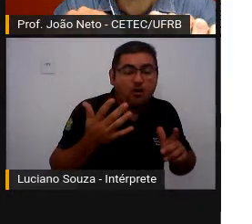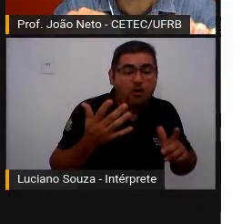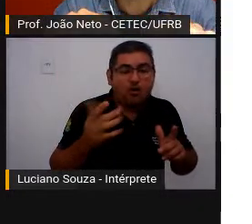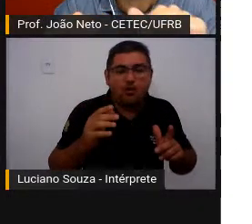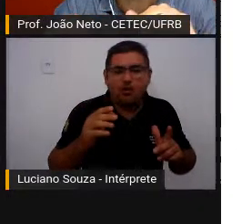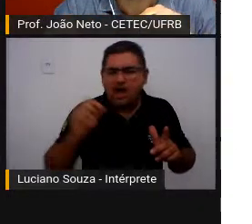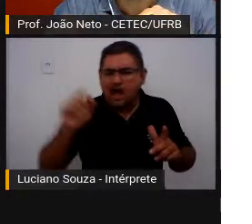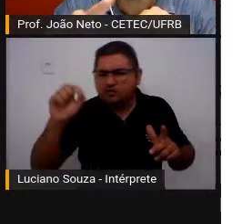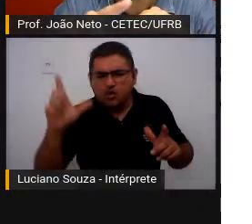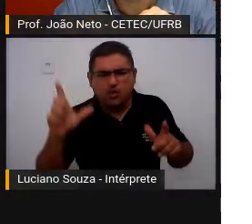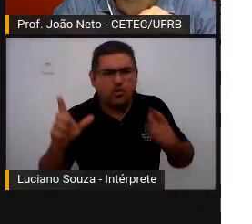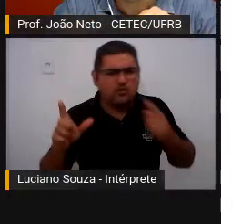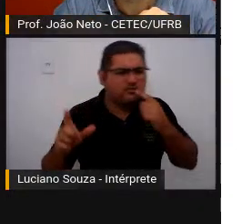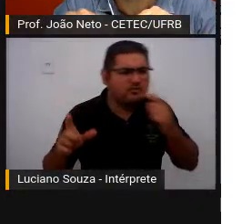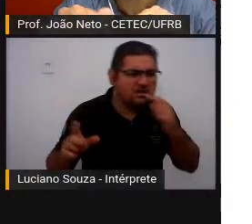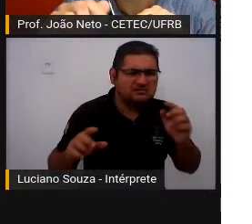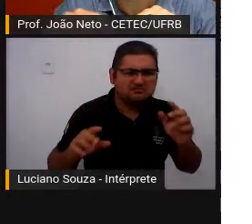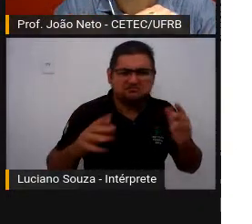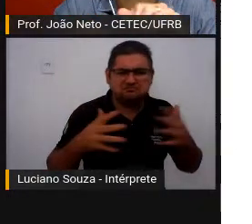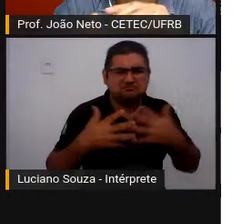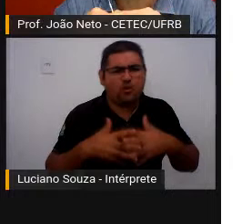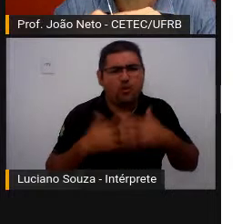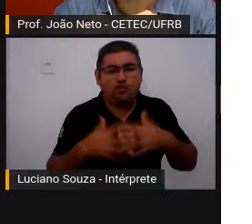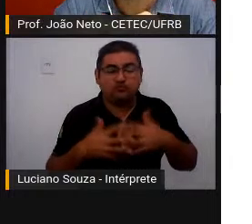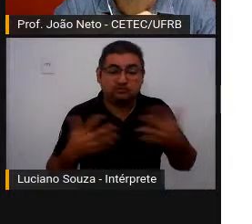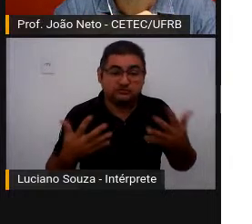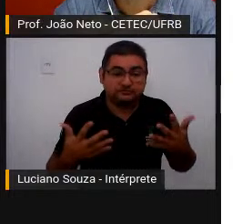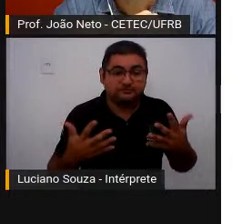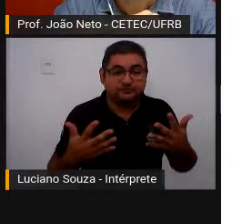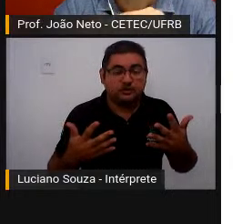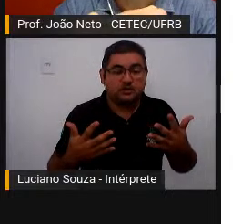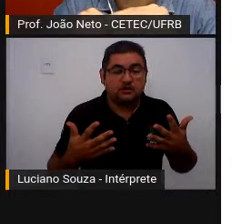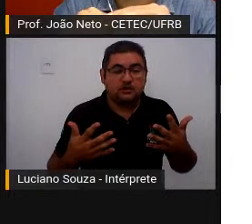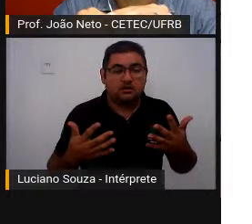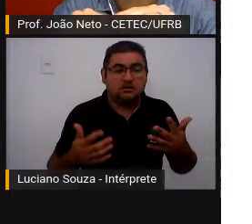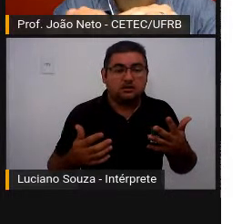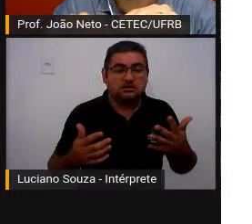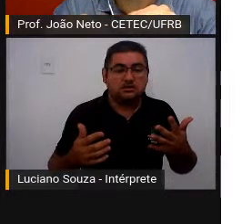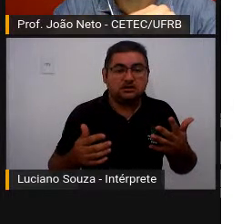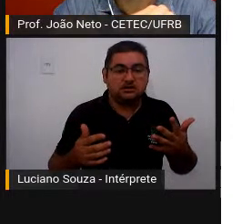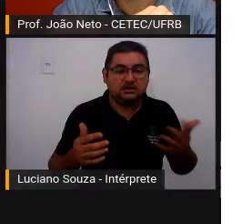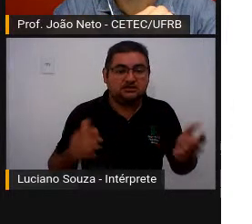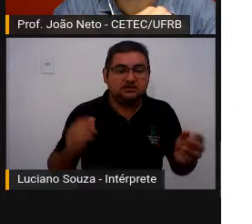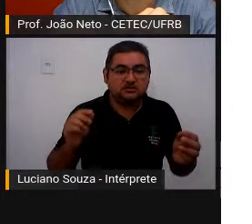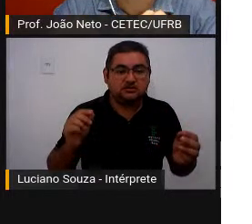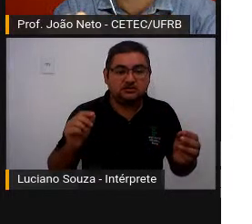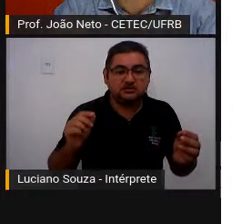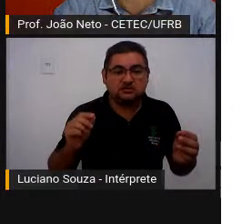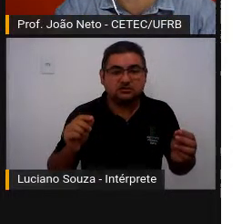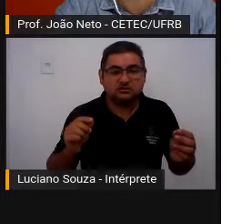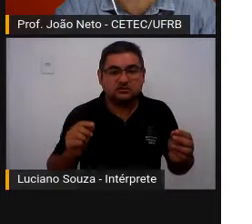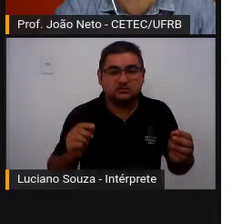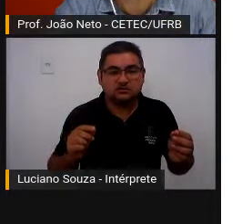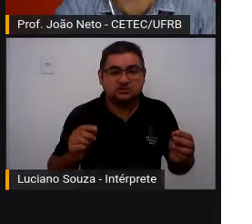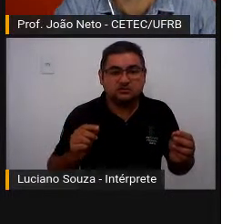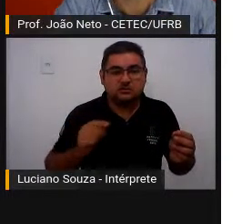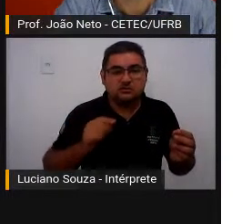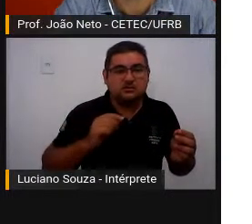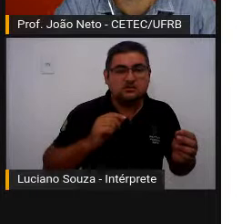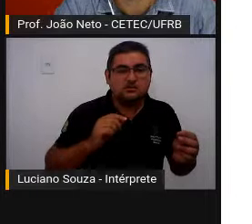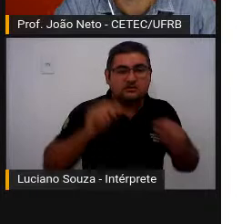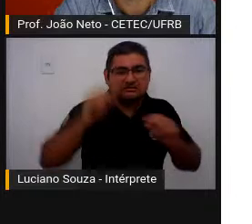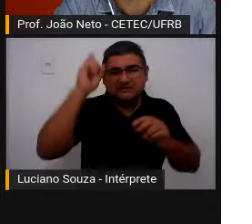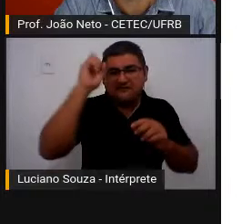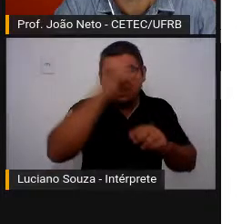veja esse teclado que está no meio a pessoa tem tremores aí é muito complicado para pessoa